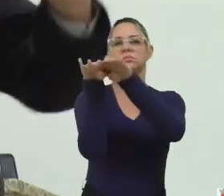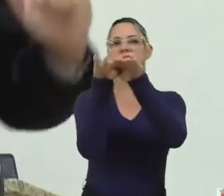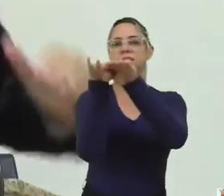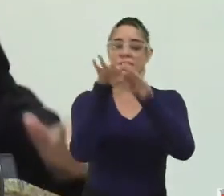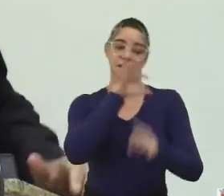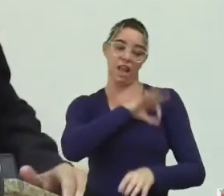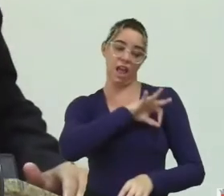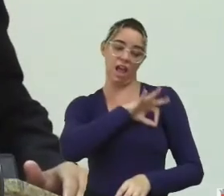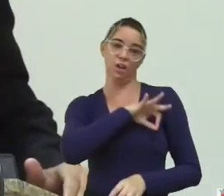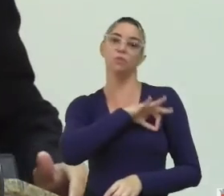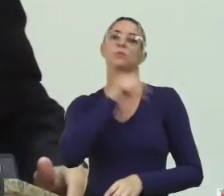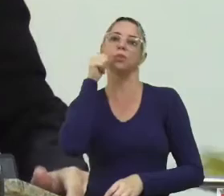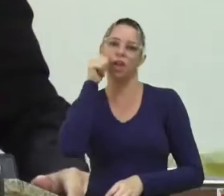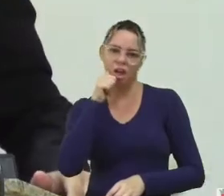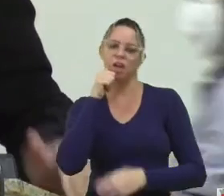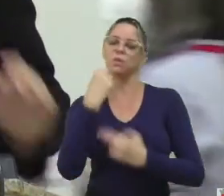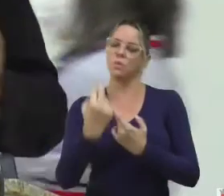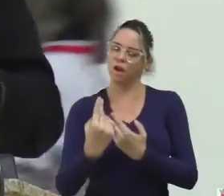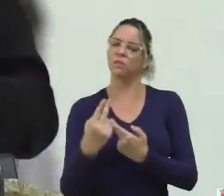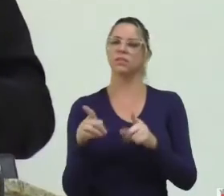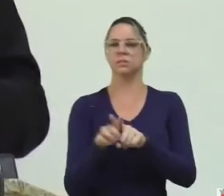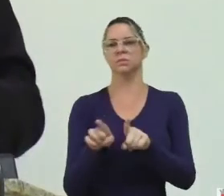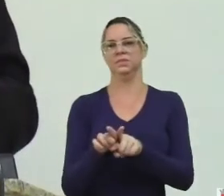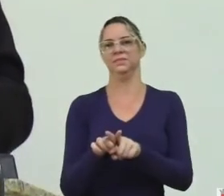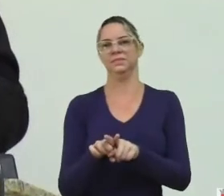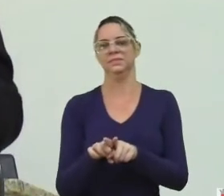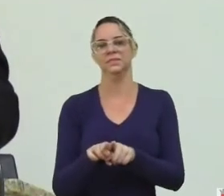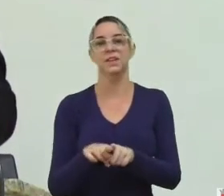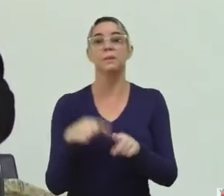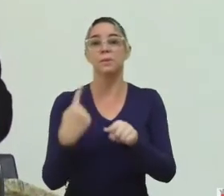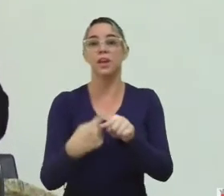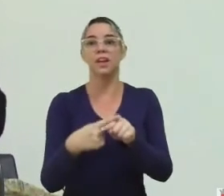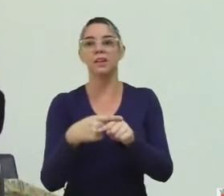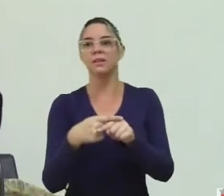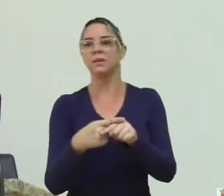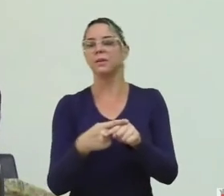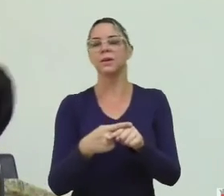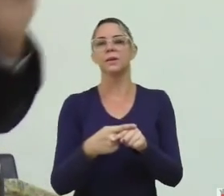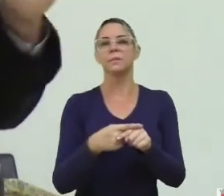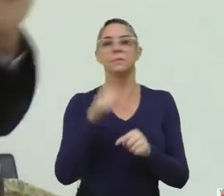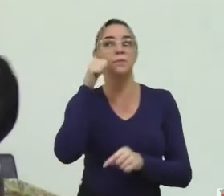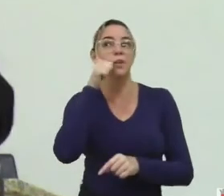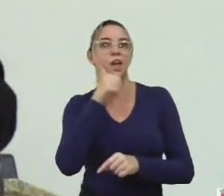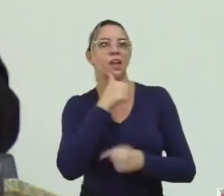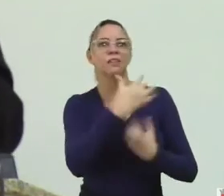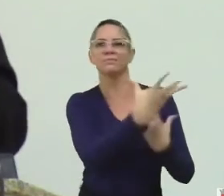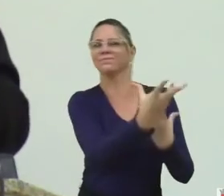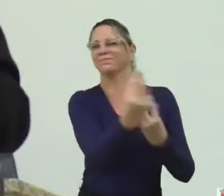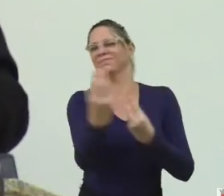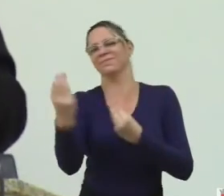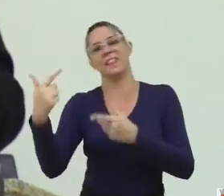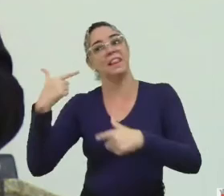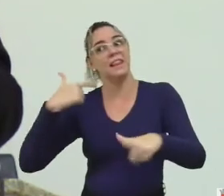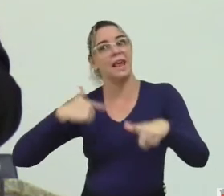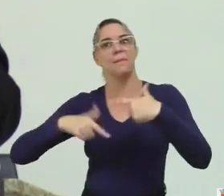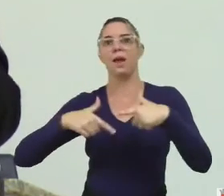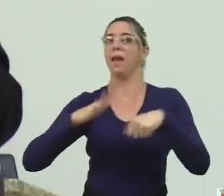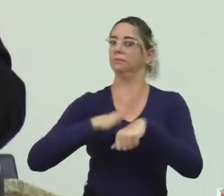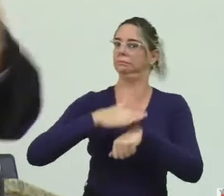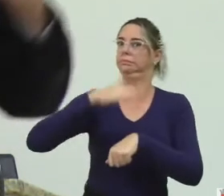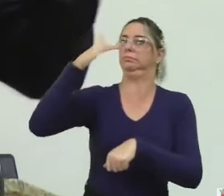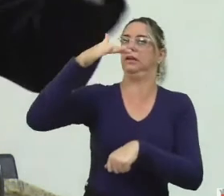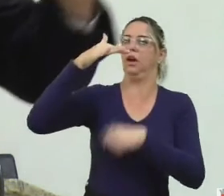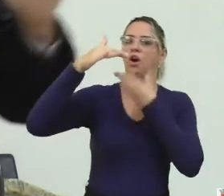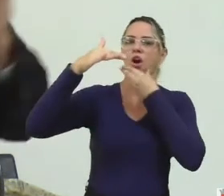para elas também. Como a gente sabe que muitas trabalham até mais, ou melhor do que alguns